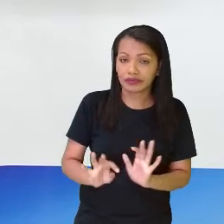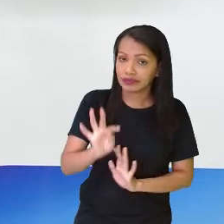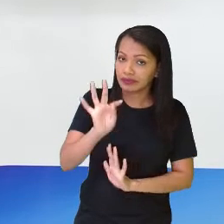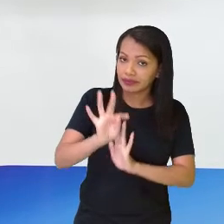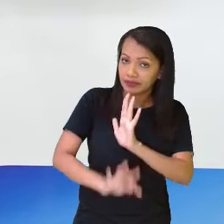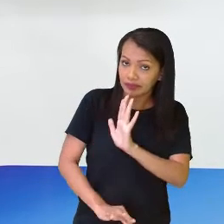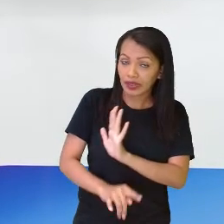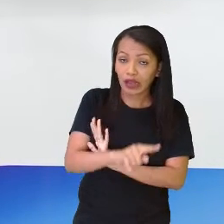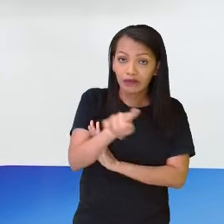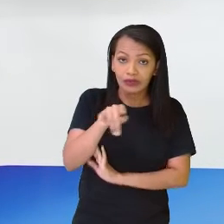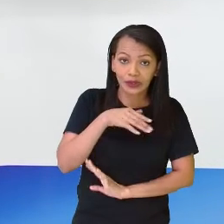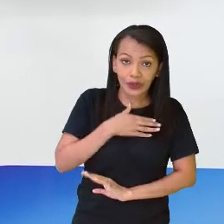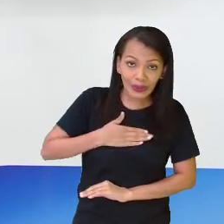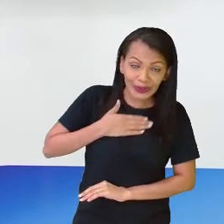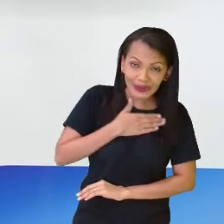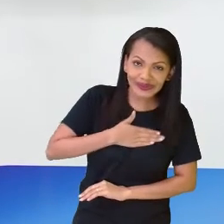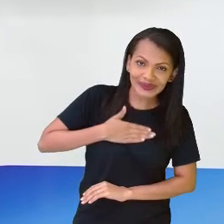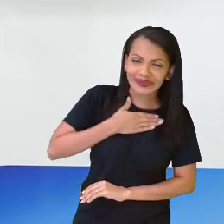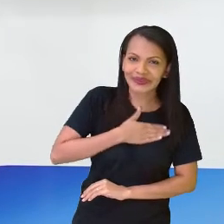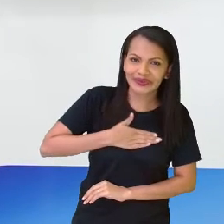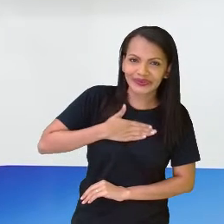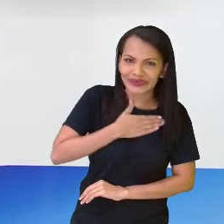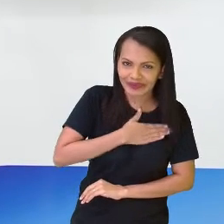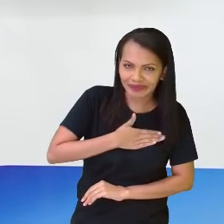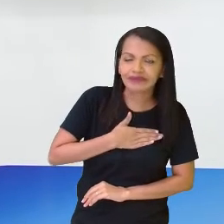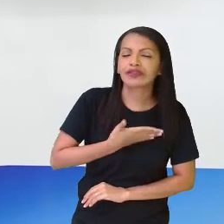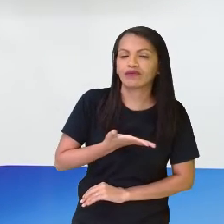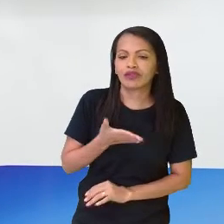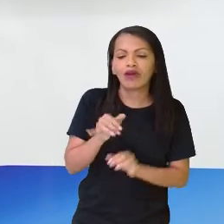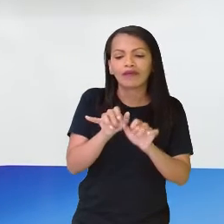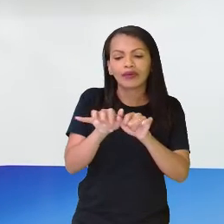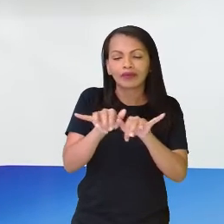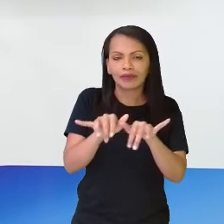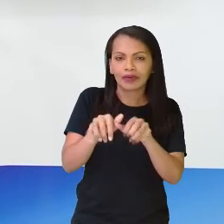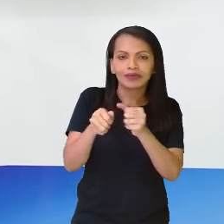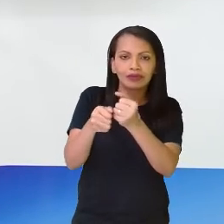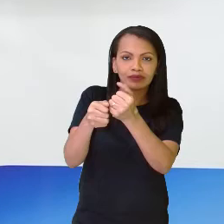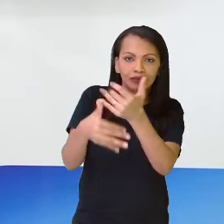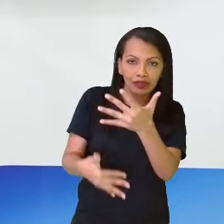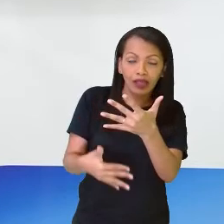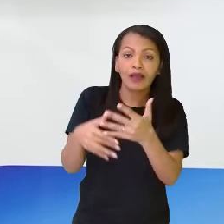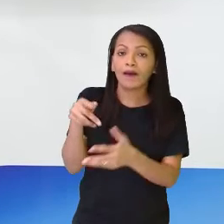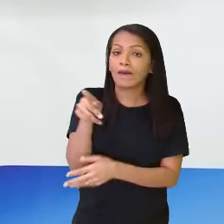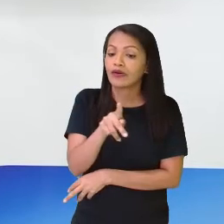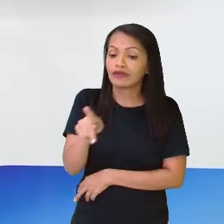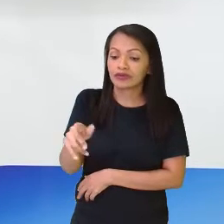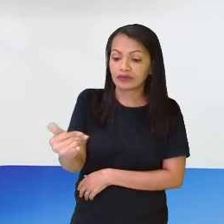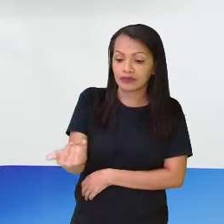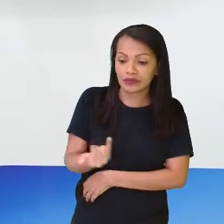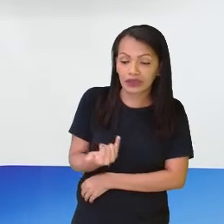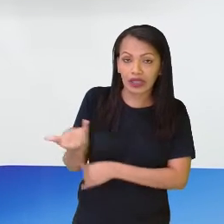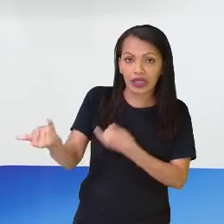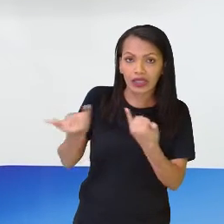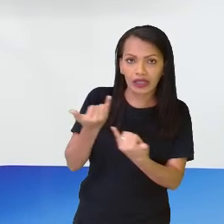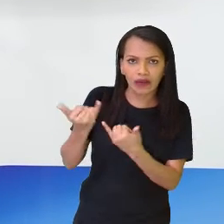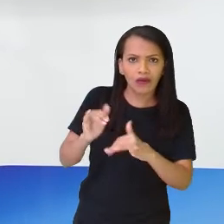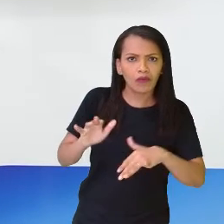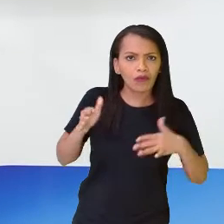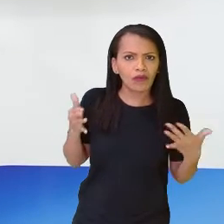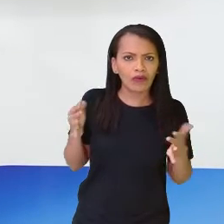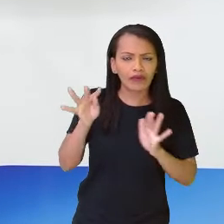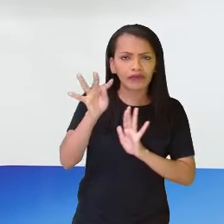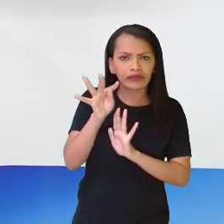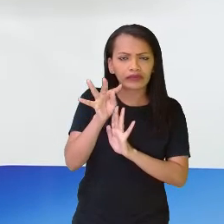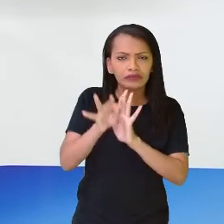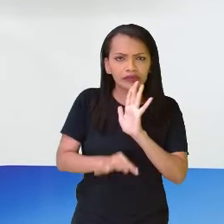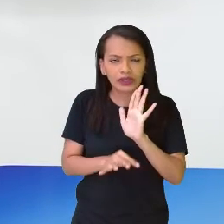aqui. Se você gostou, coloca lá no chat que o professor vai trazer as informações para mim. E que tipo de texto é esse,